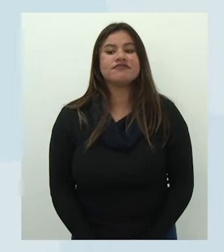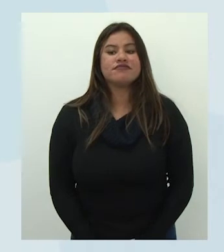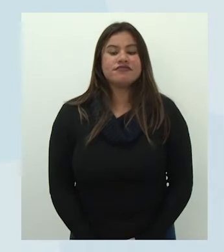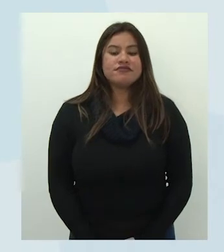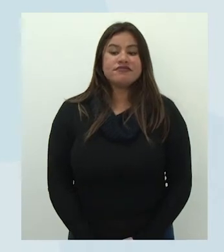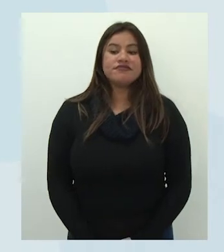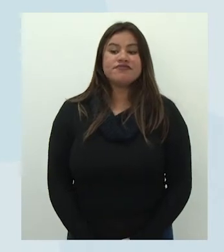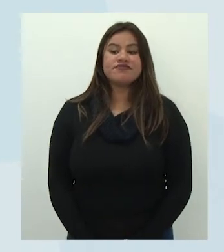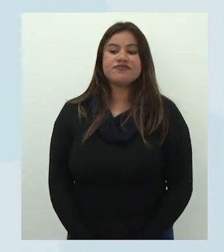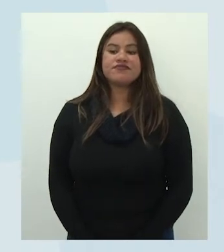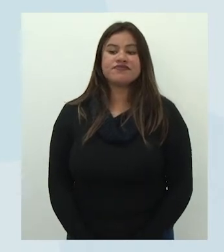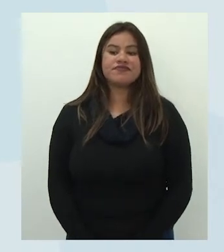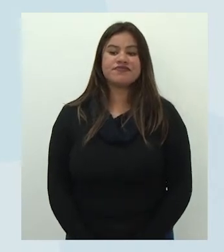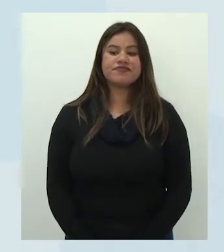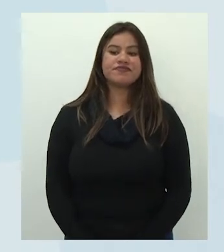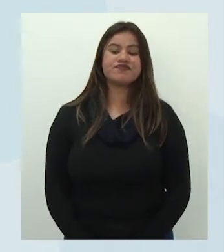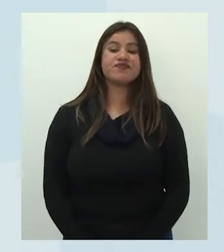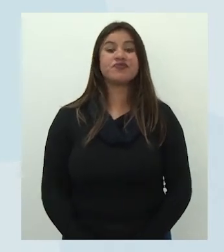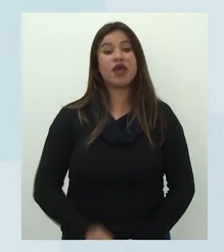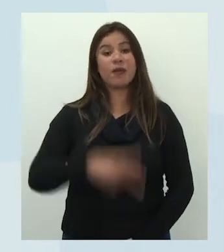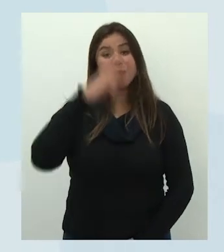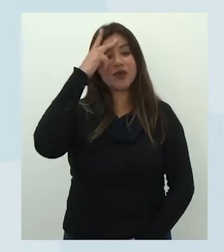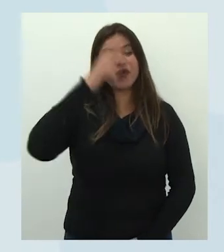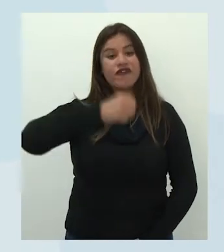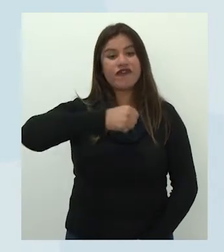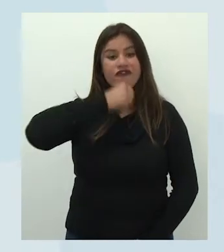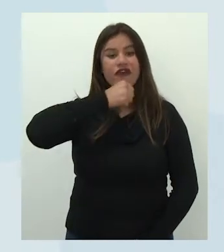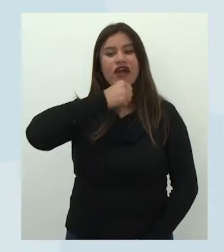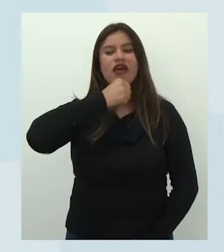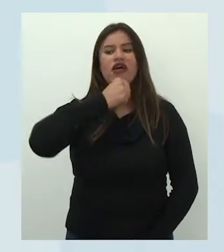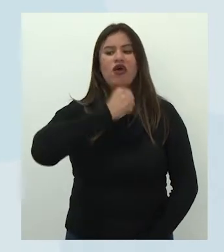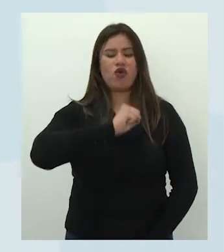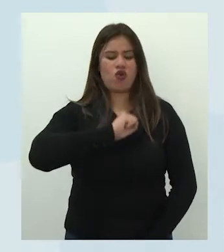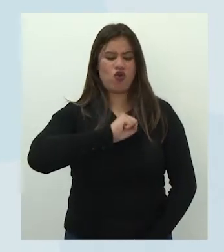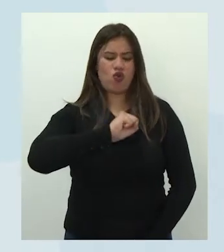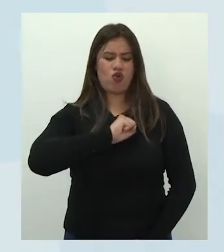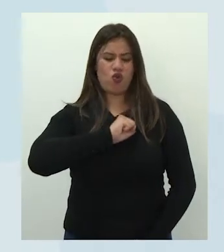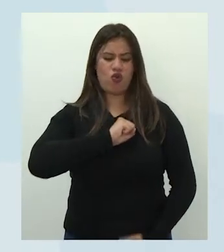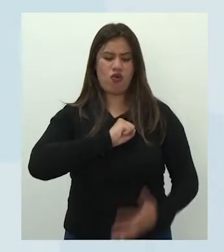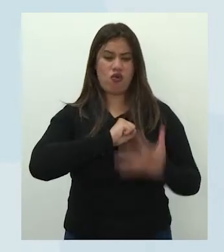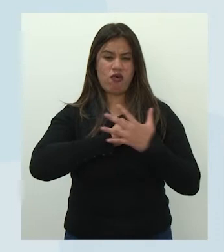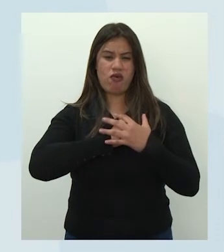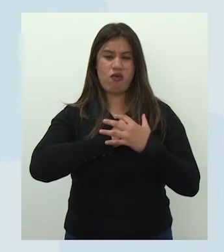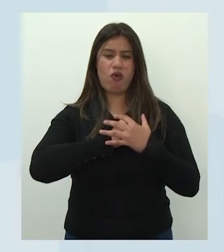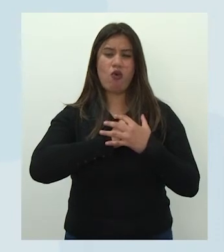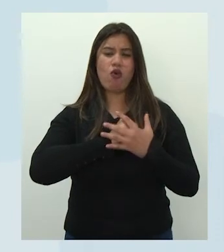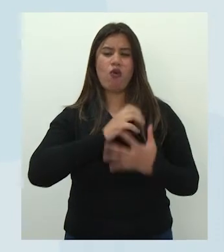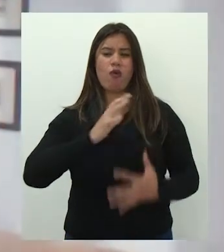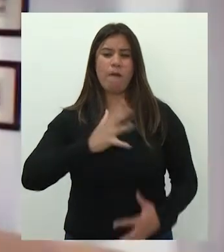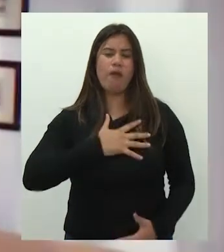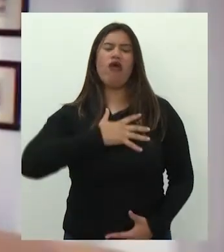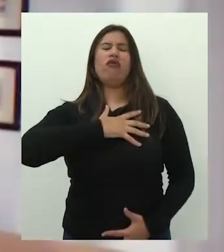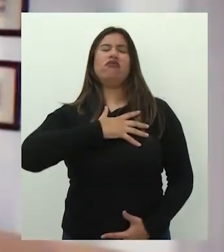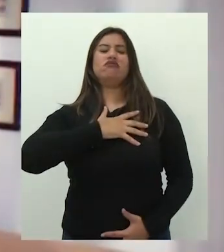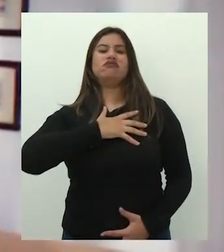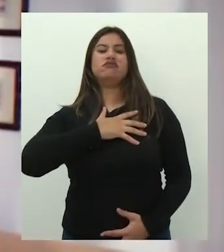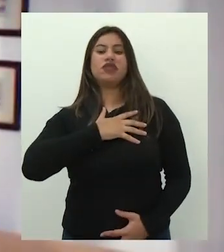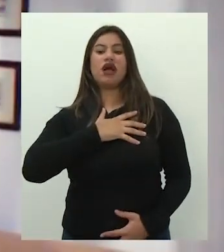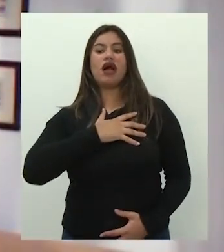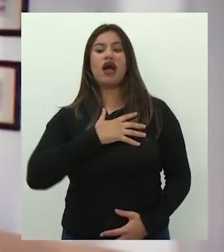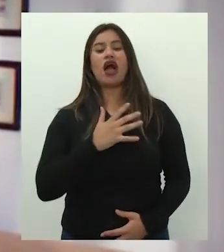Em idosos, é possível ter infarto do coração sem dor no peito? Vamos pensar nisso